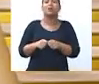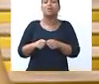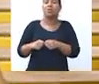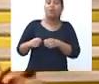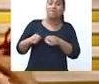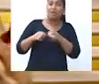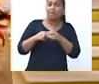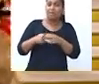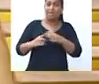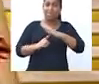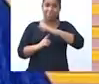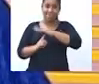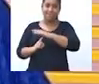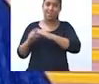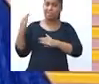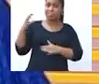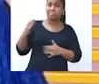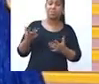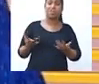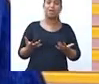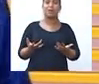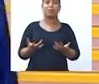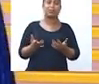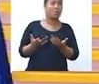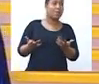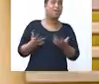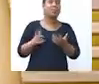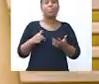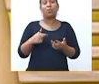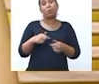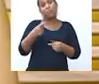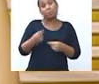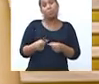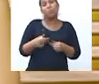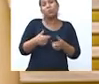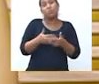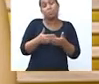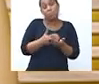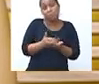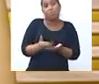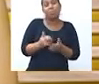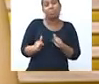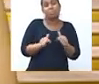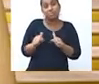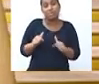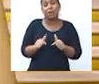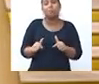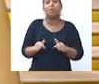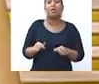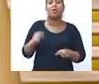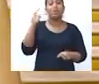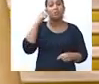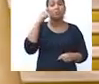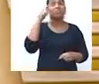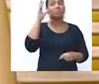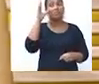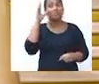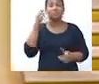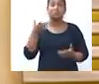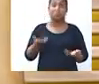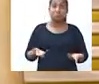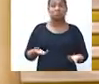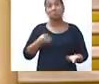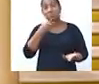ciências, né? Fica uma coisa meio, né? Não sei muito bem como é. Isso. E aí depois começam a trabalhar e achar que é interessante,